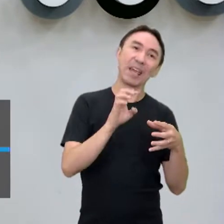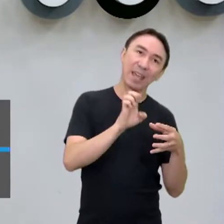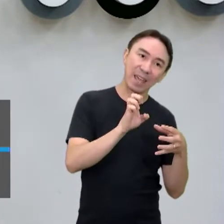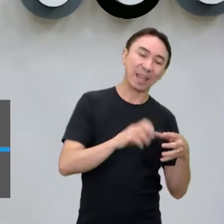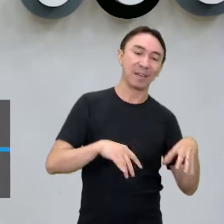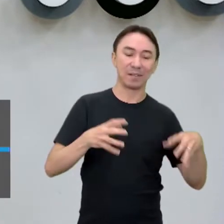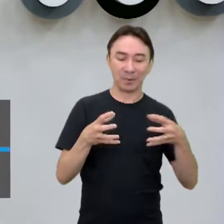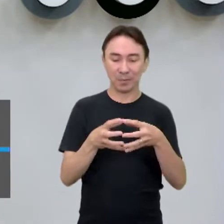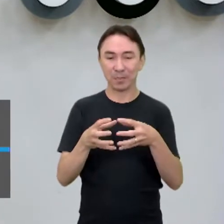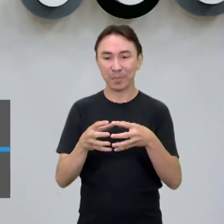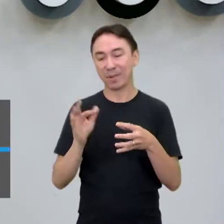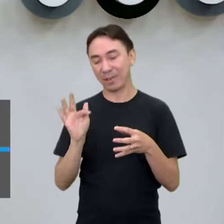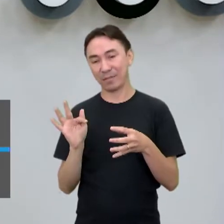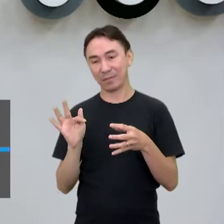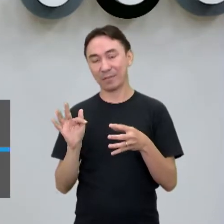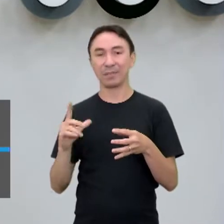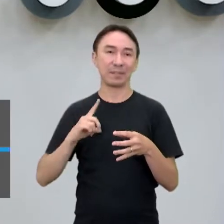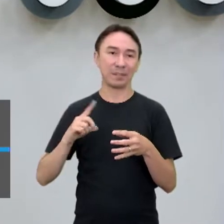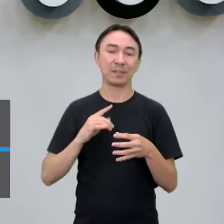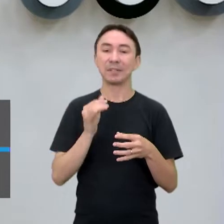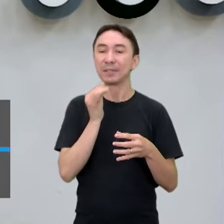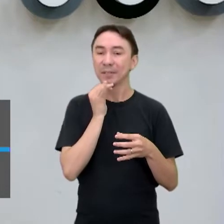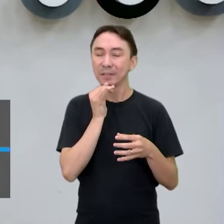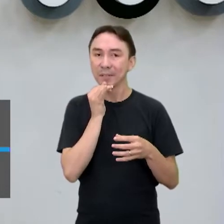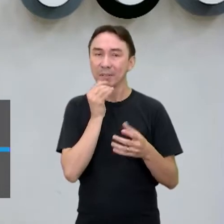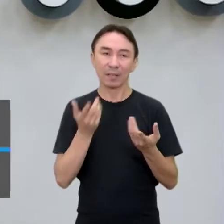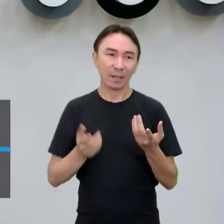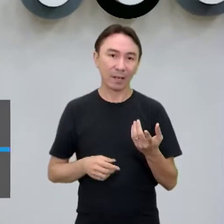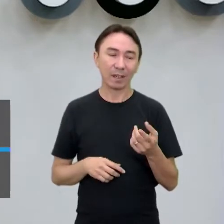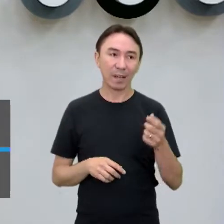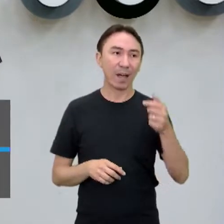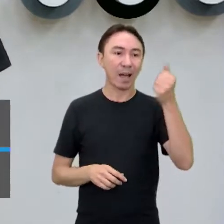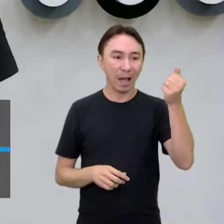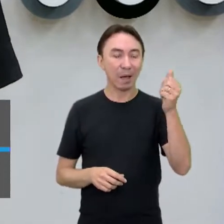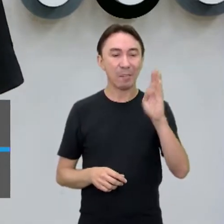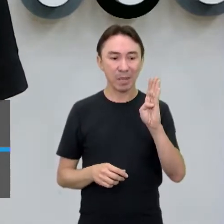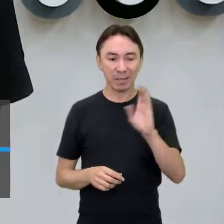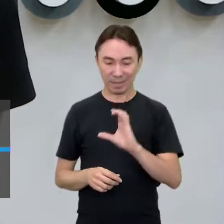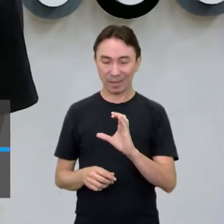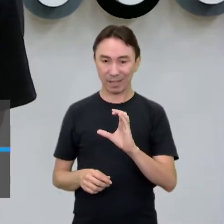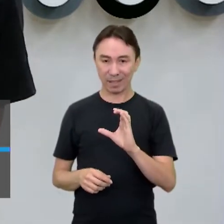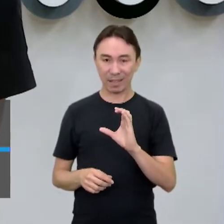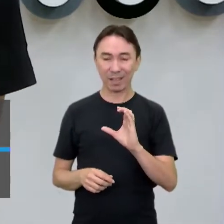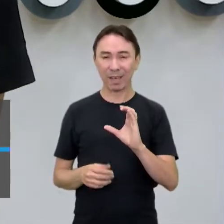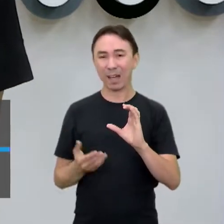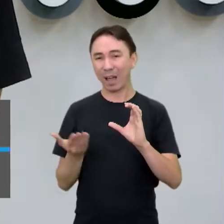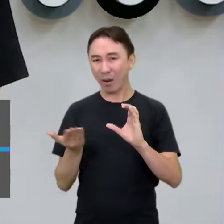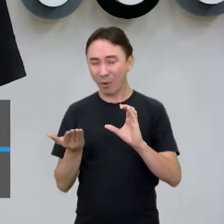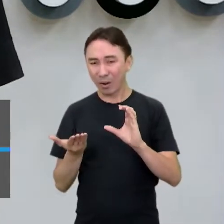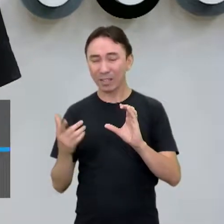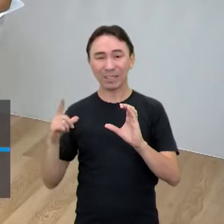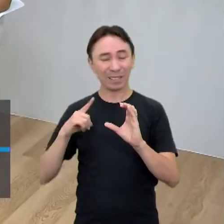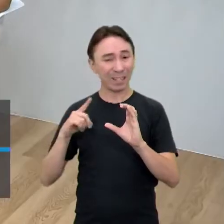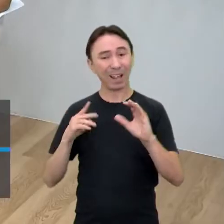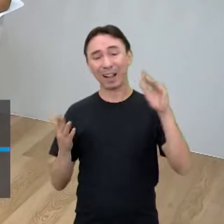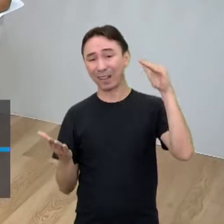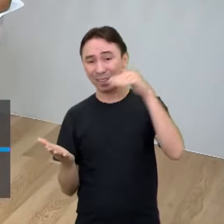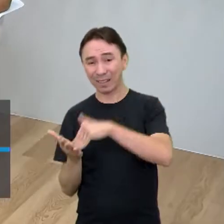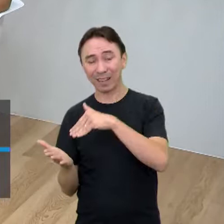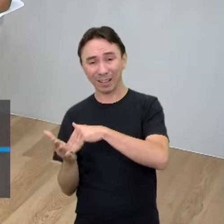pense em classe média, classe alta e classe baixa, aqui no Brasil a gente tem uma divisão até, acho que tá até a F agora, não é? É porque